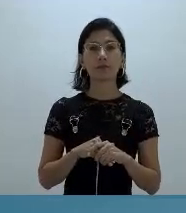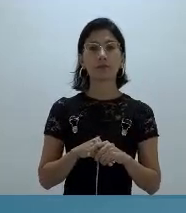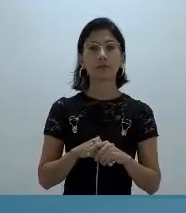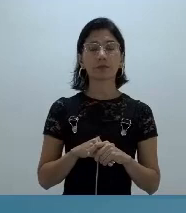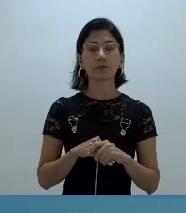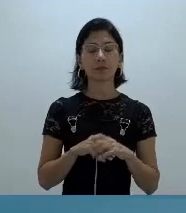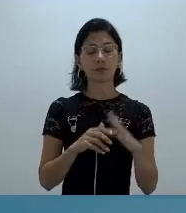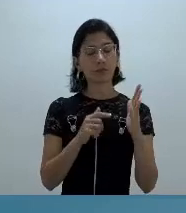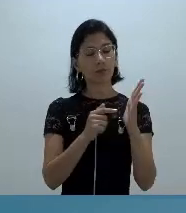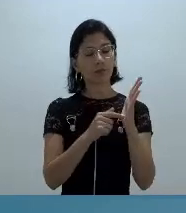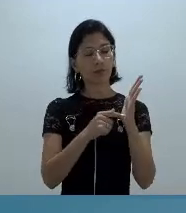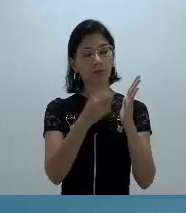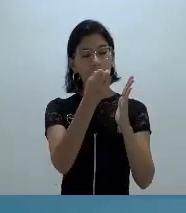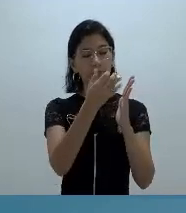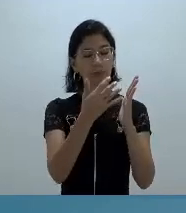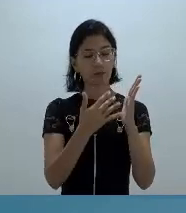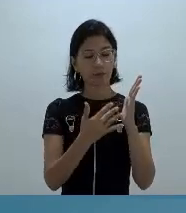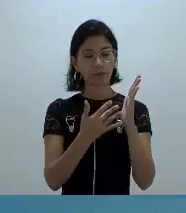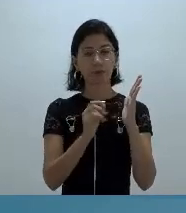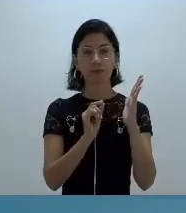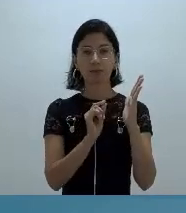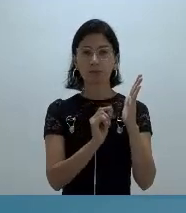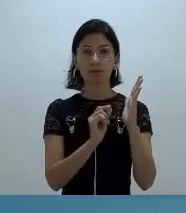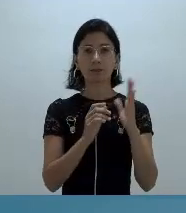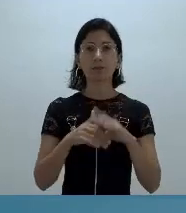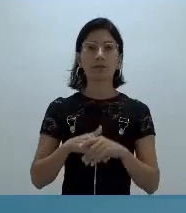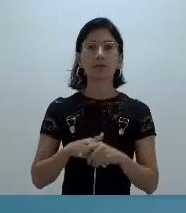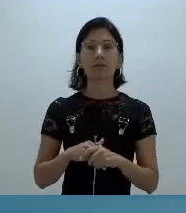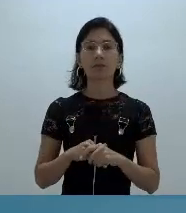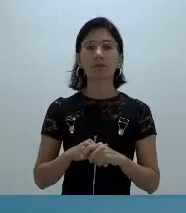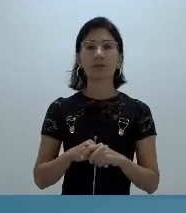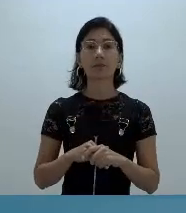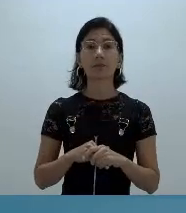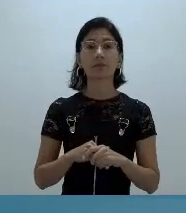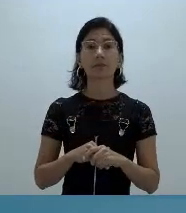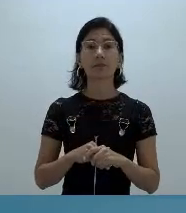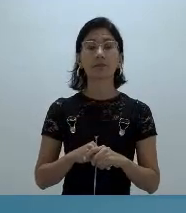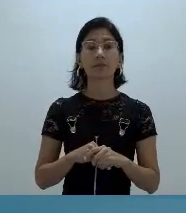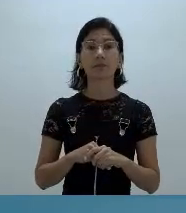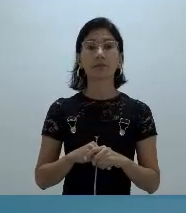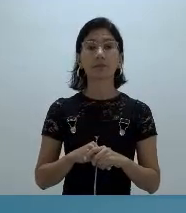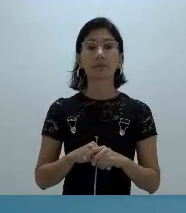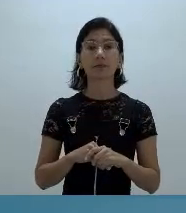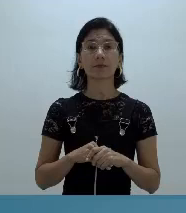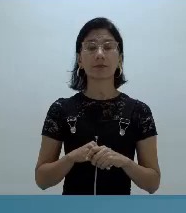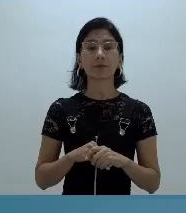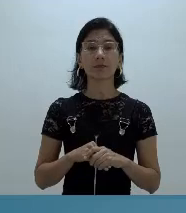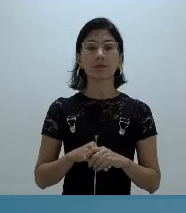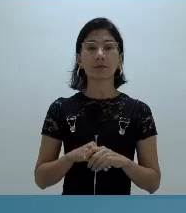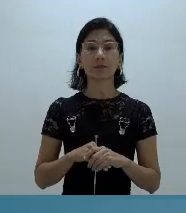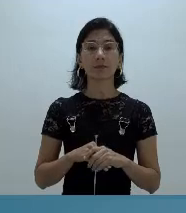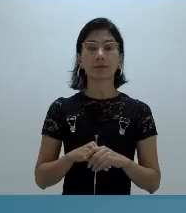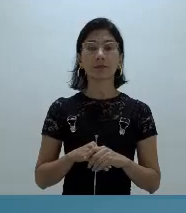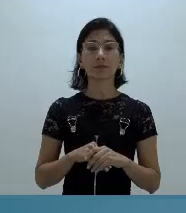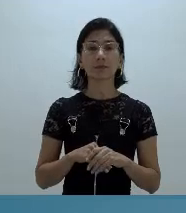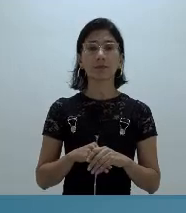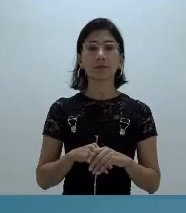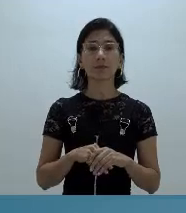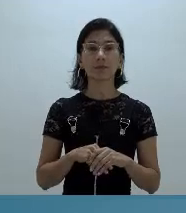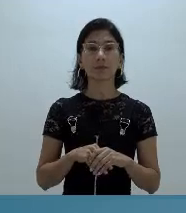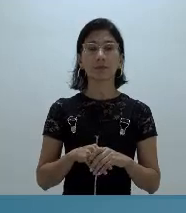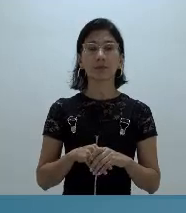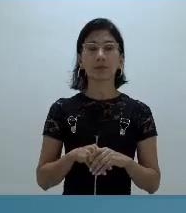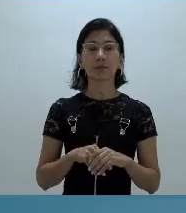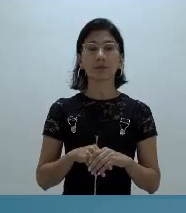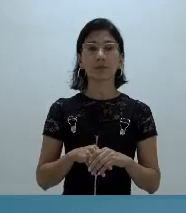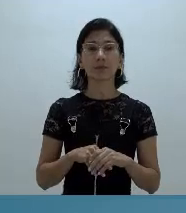o seguinte: em incidente processual de impugnação ao cumprimento de sentença, somente são cabíveis honorários advocatícios